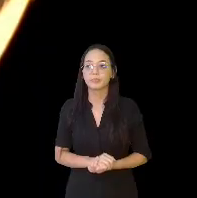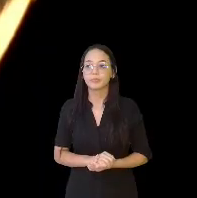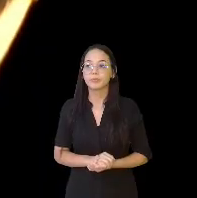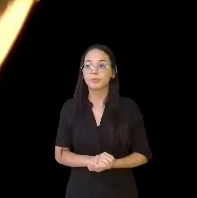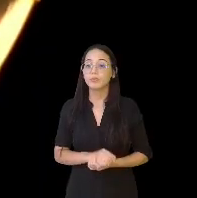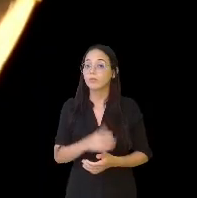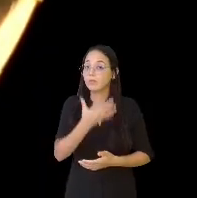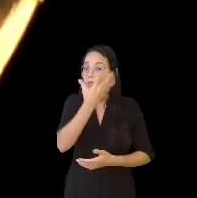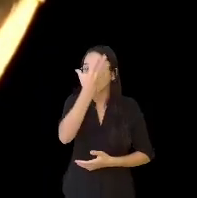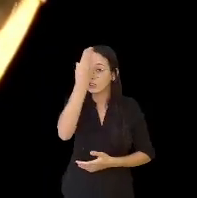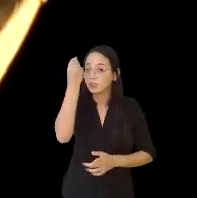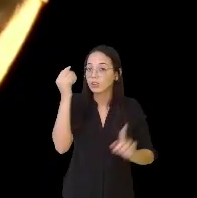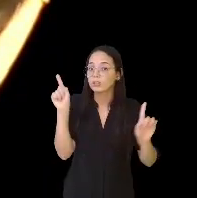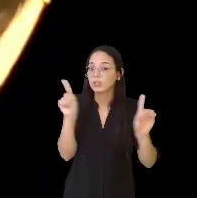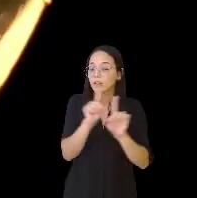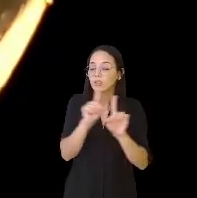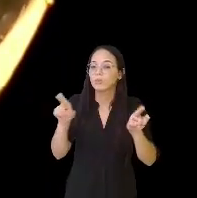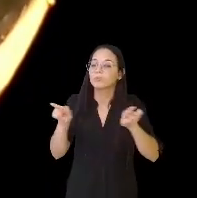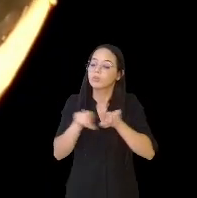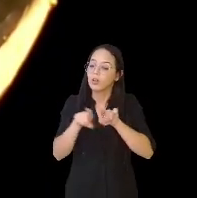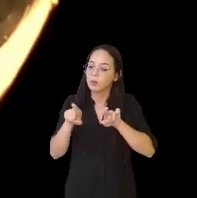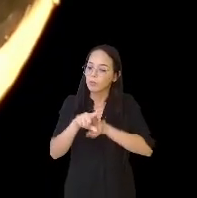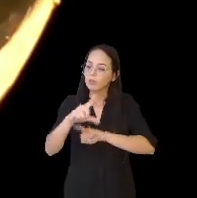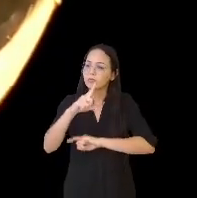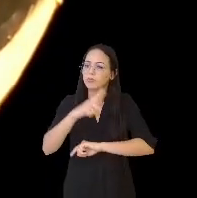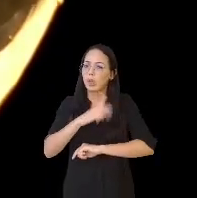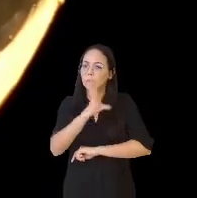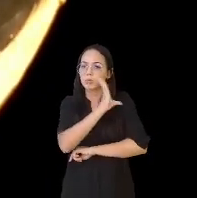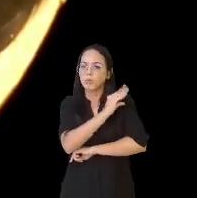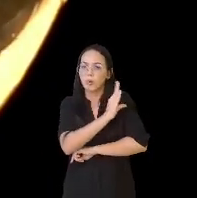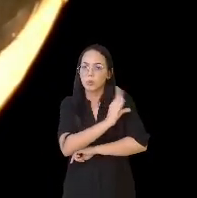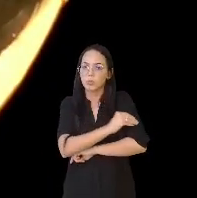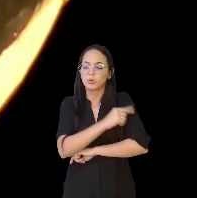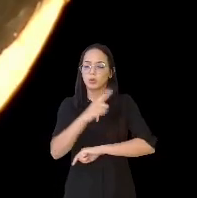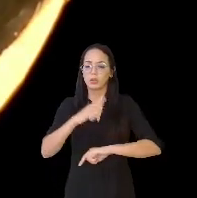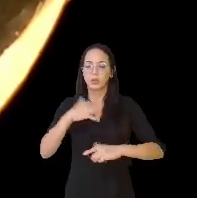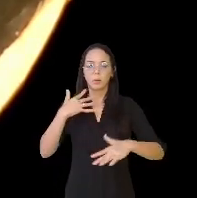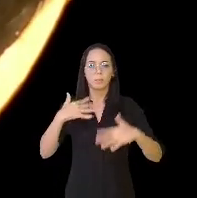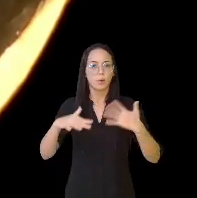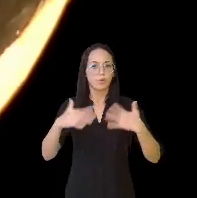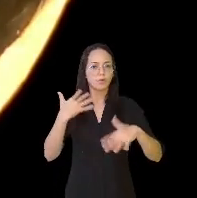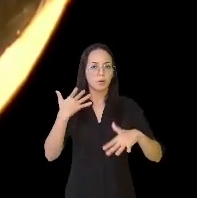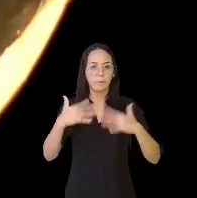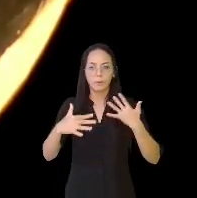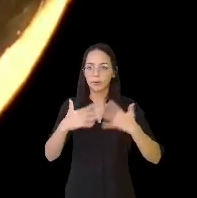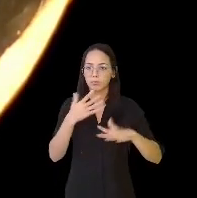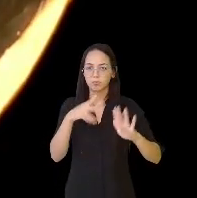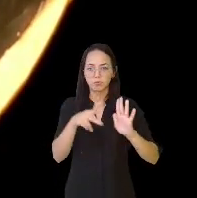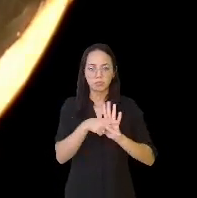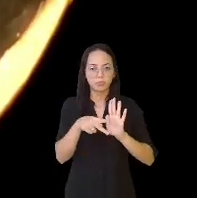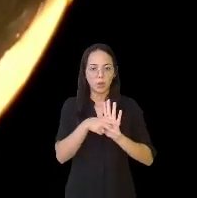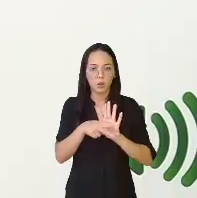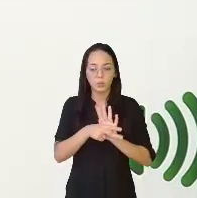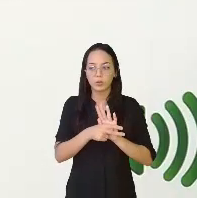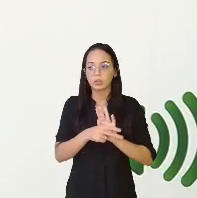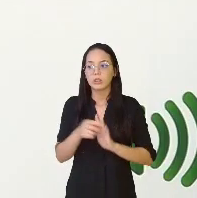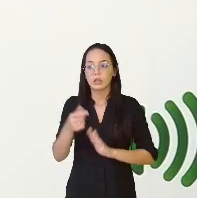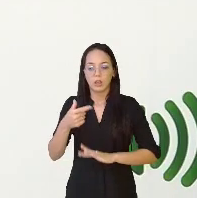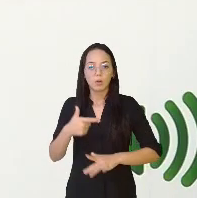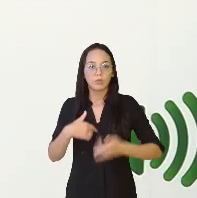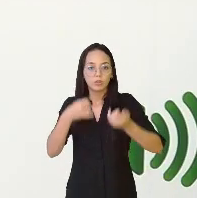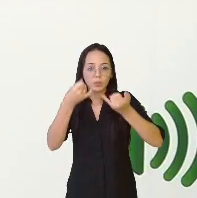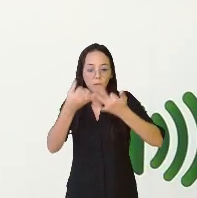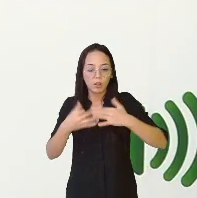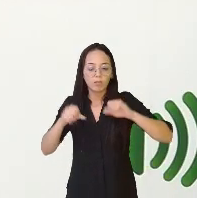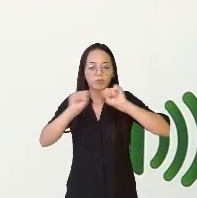Não esqueça que também existem músculos que possuem movimentos involuntários. Quando eu falei que o